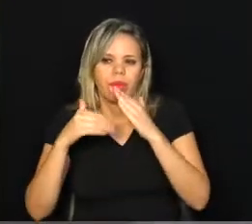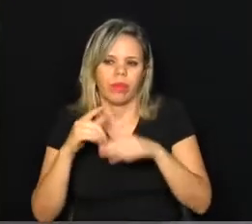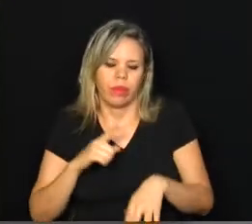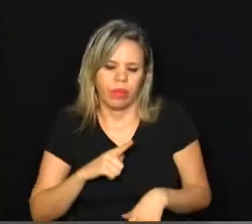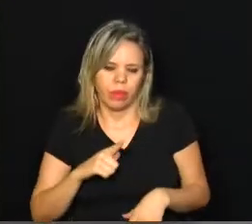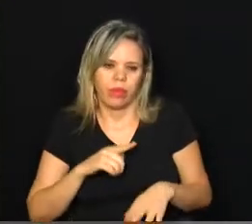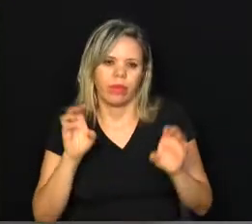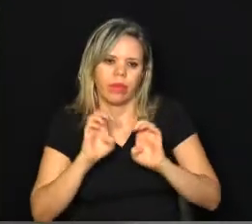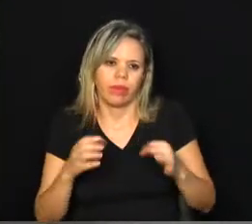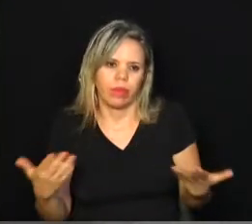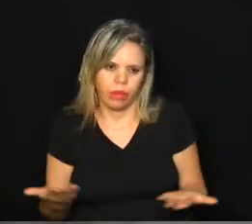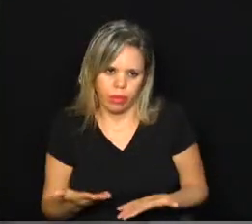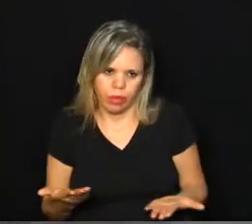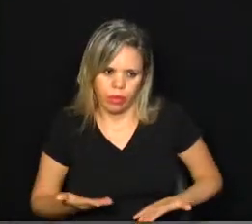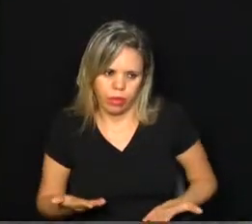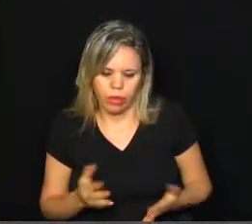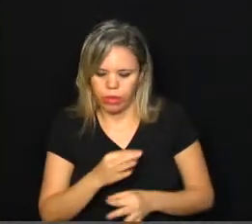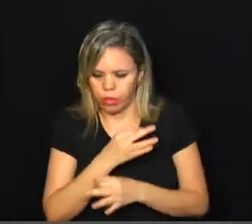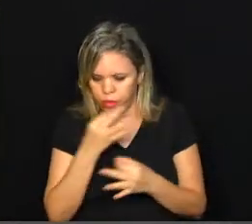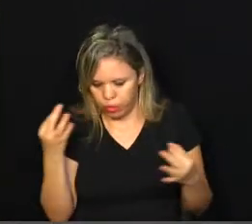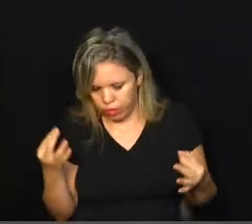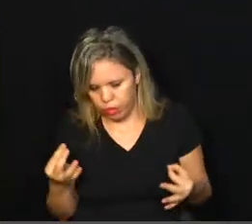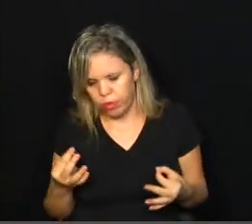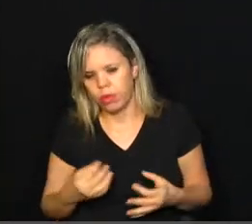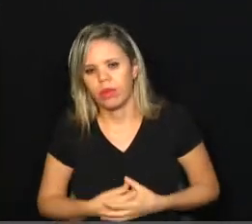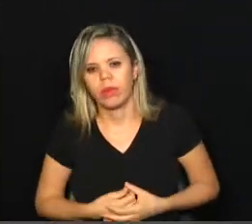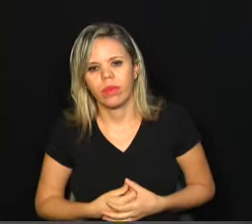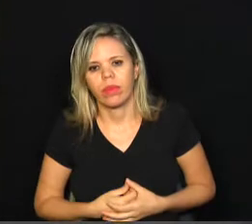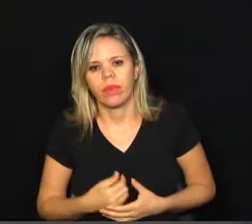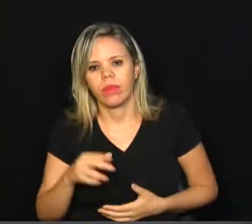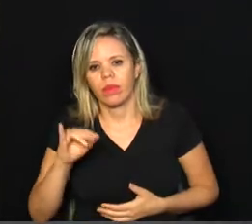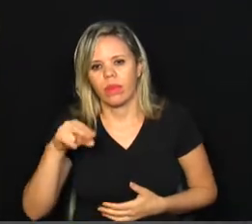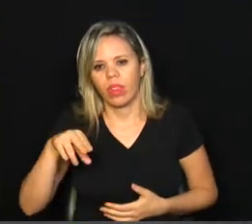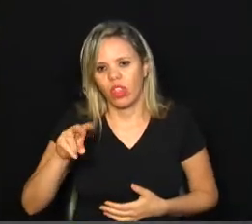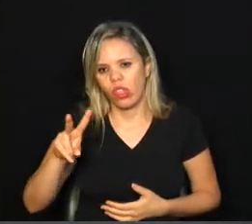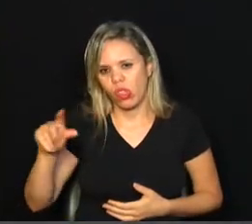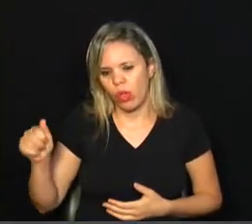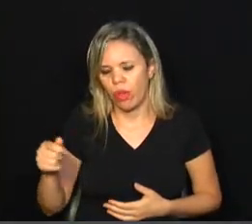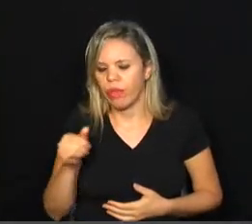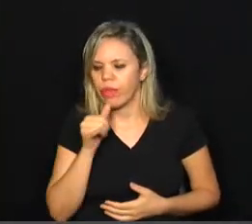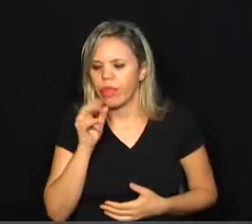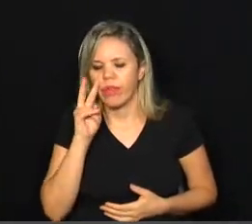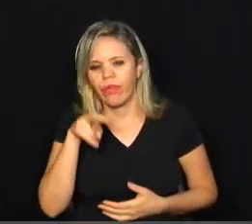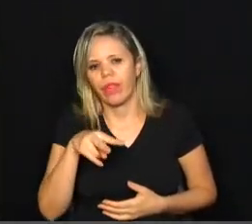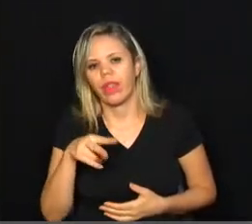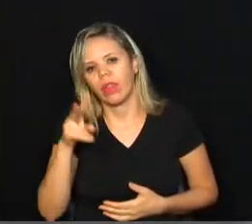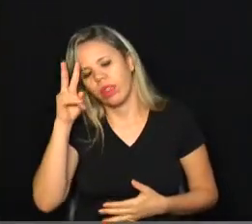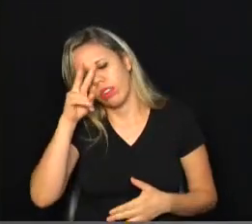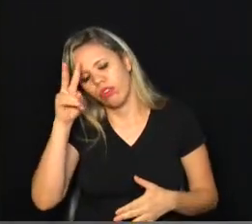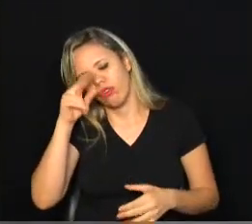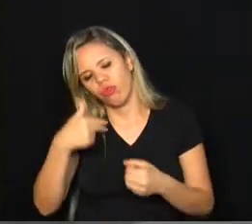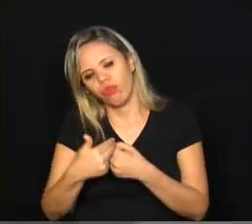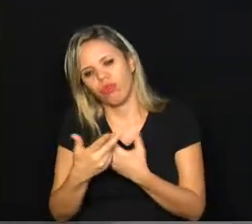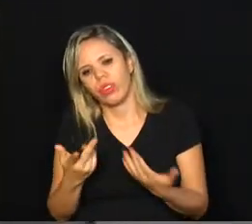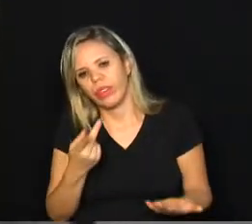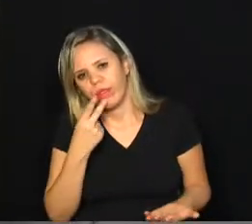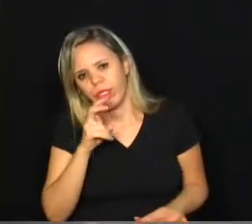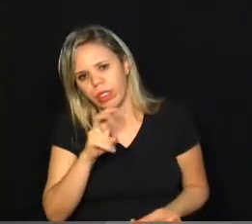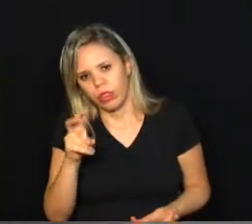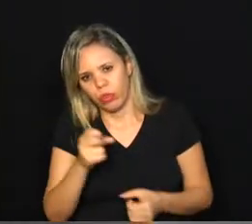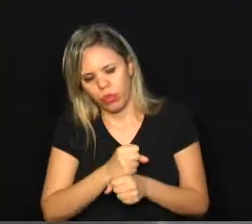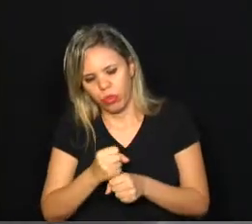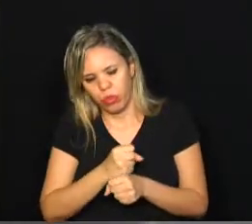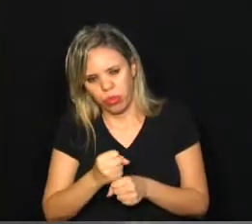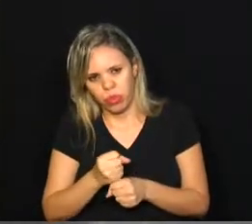uma estrutura hoje fantástica, né, na Inova. Você vê, por exemplo, na história da Unicamp, vai ser 55 anos agora